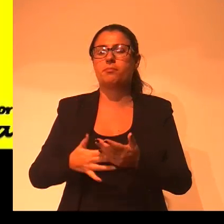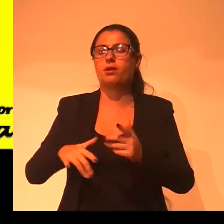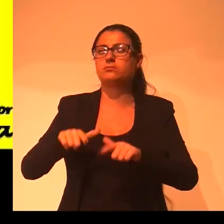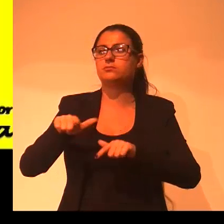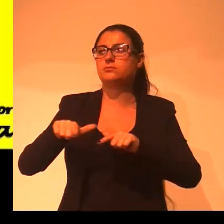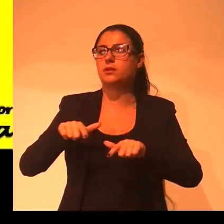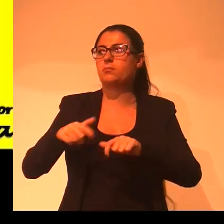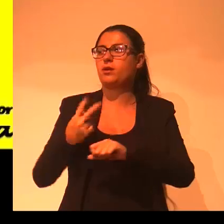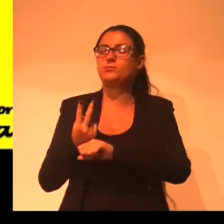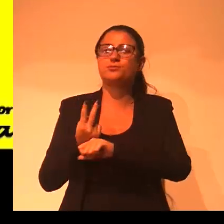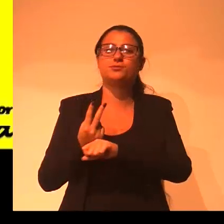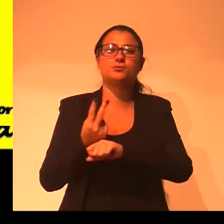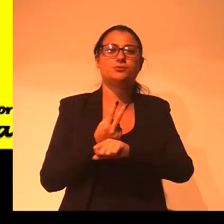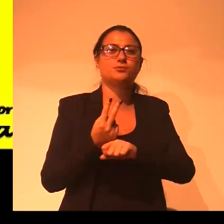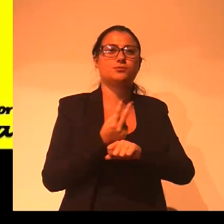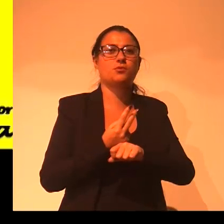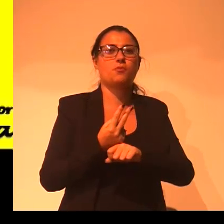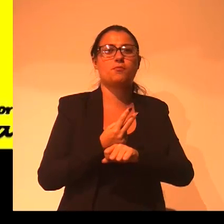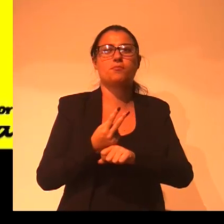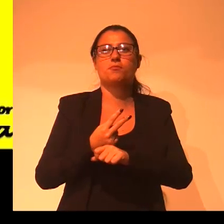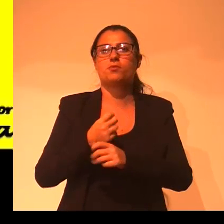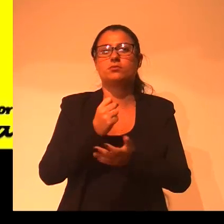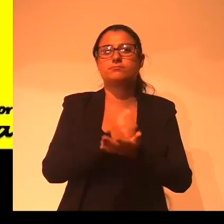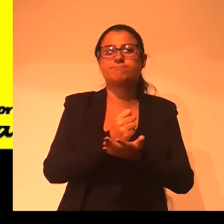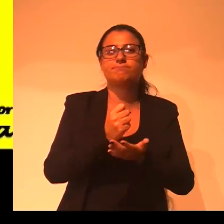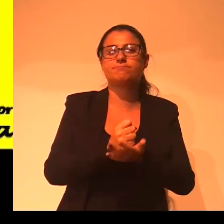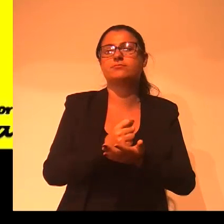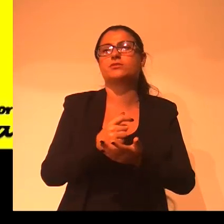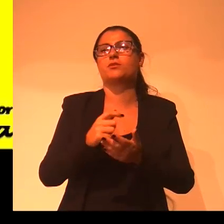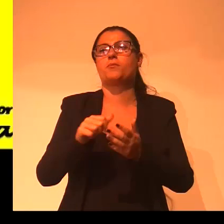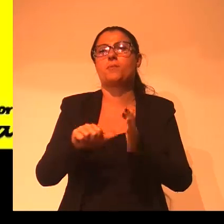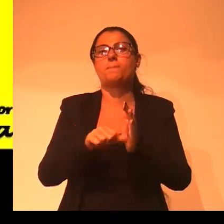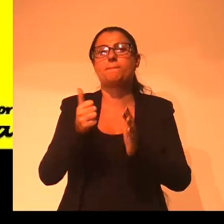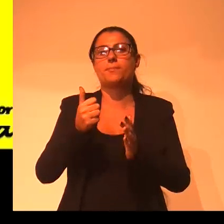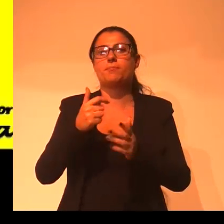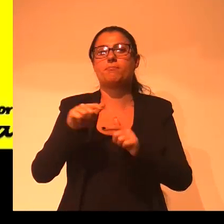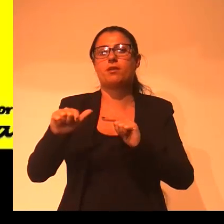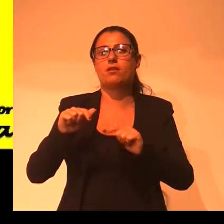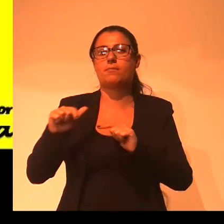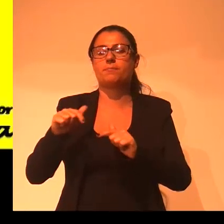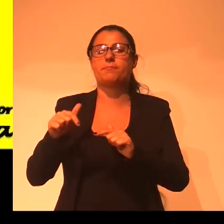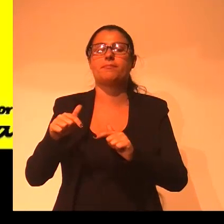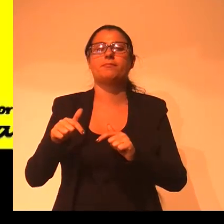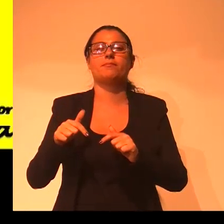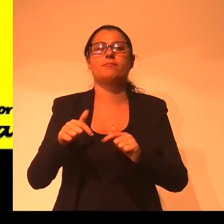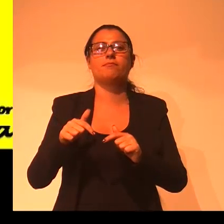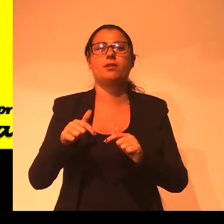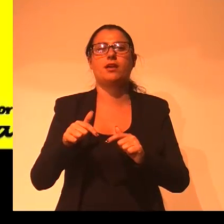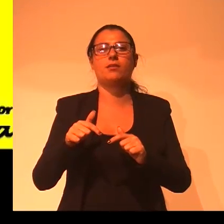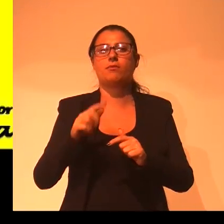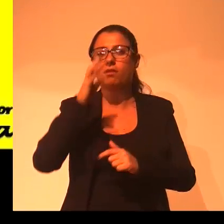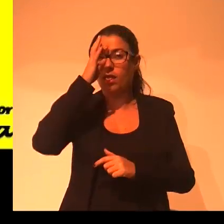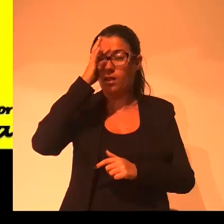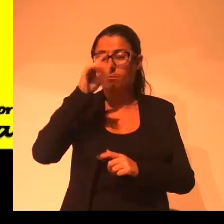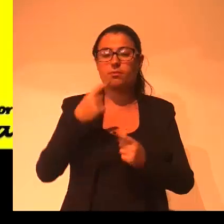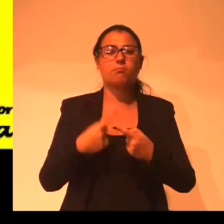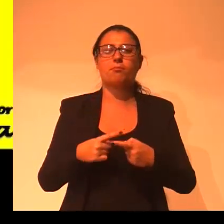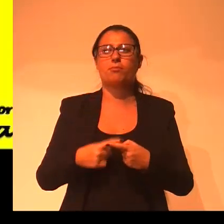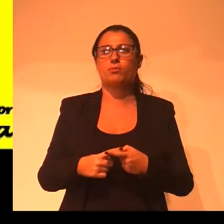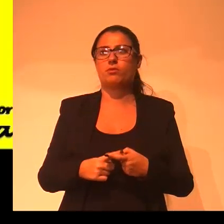que busca uma colocação, aquele jovem que busca o primeiro emprego, são alvos. Por quê? Coloca o outro gráfico para